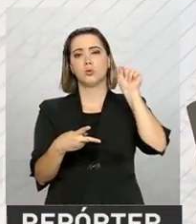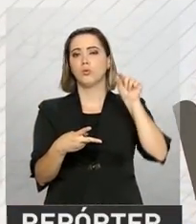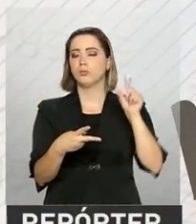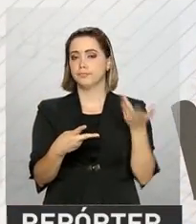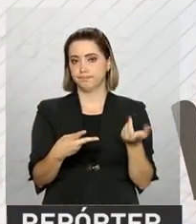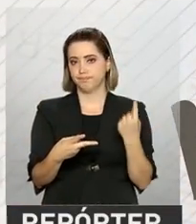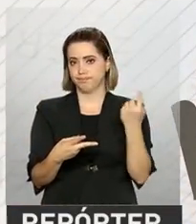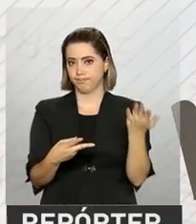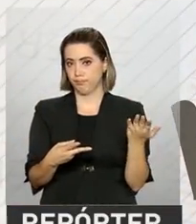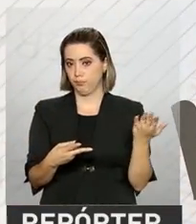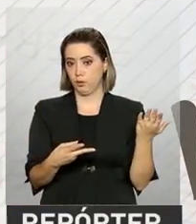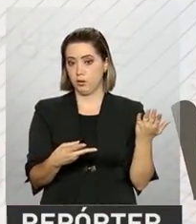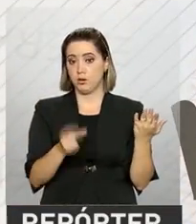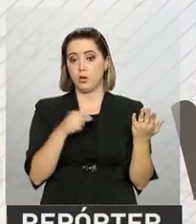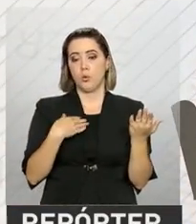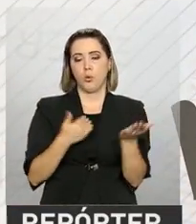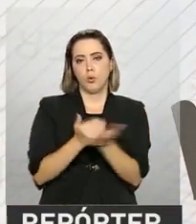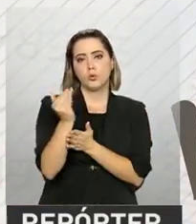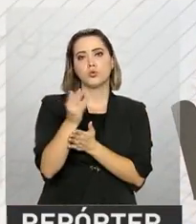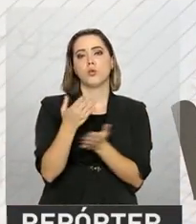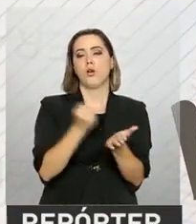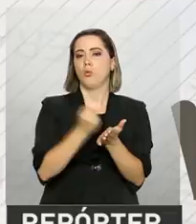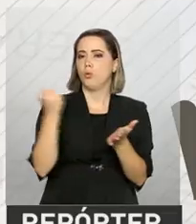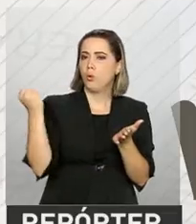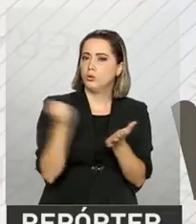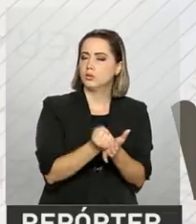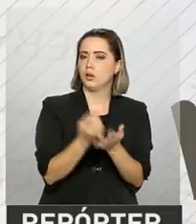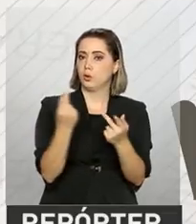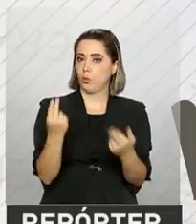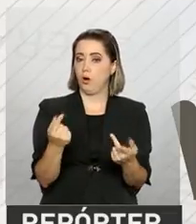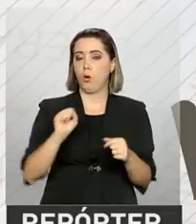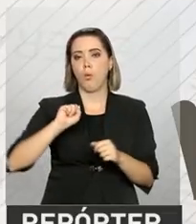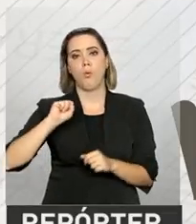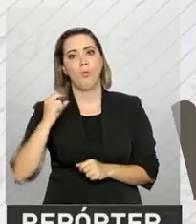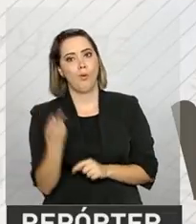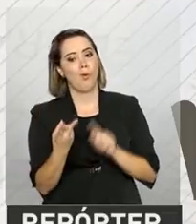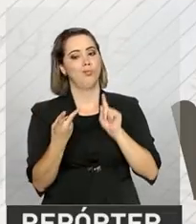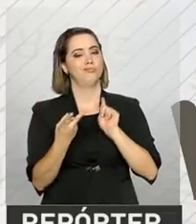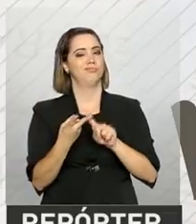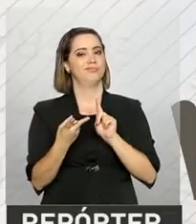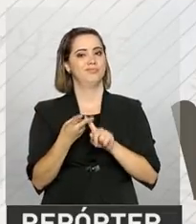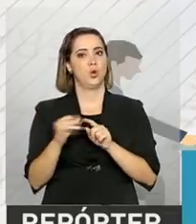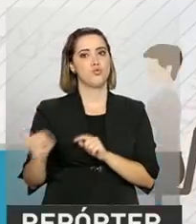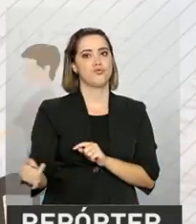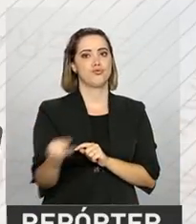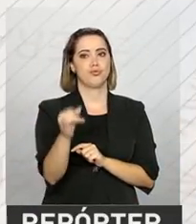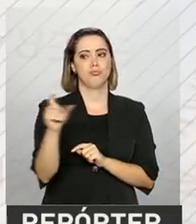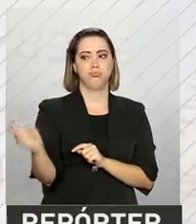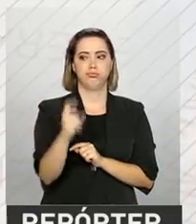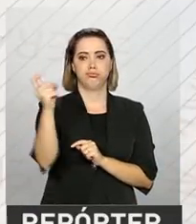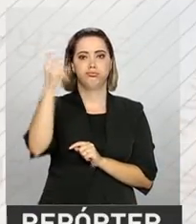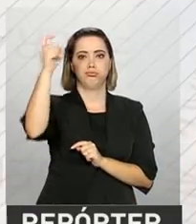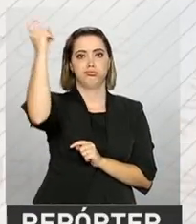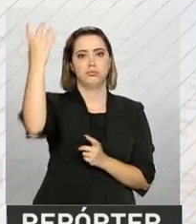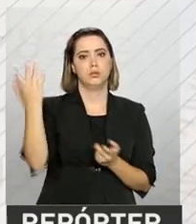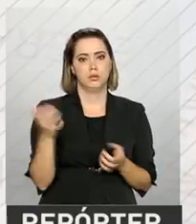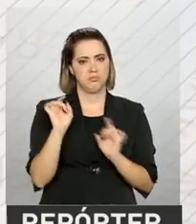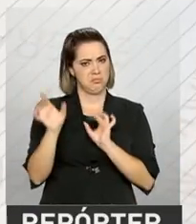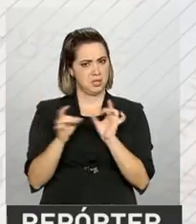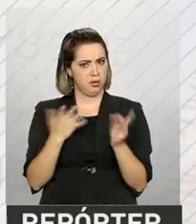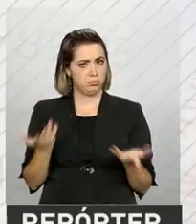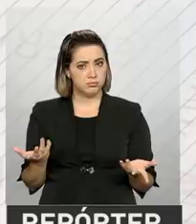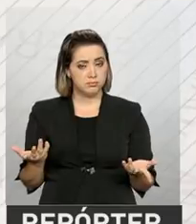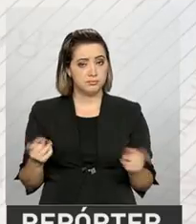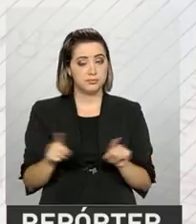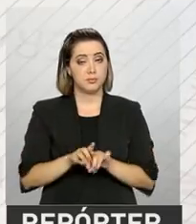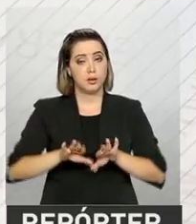manter a taça original do contrato ou aplicar uma taxa de juros específica que pode ser bem maior do que a primeira a partir